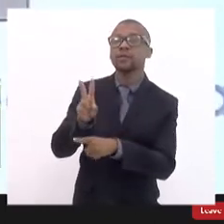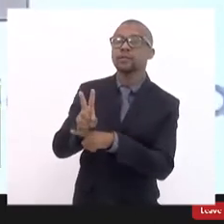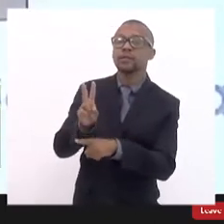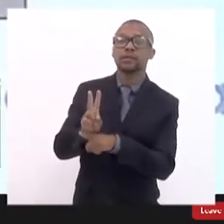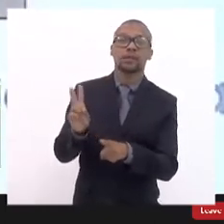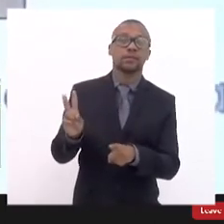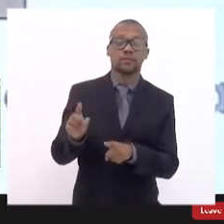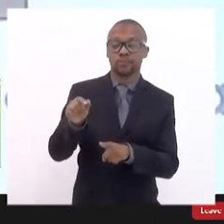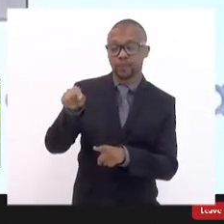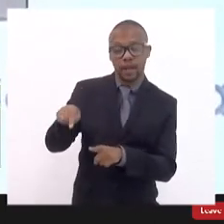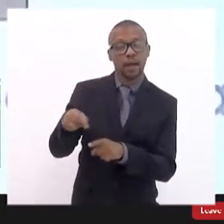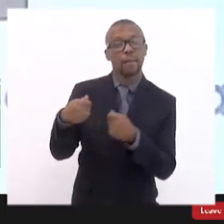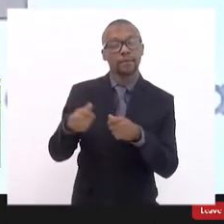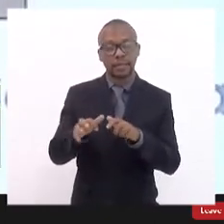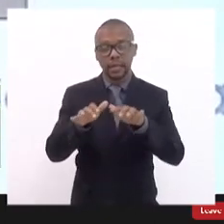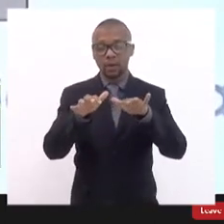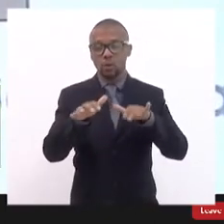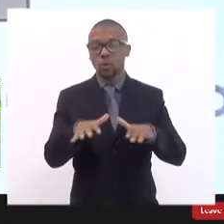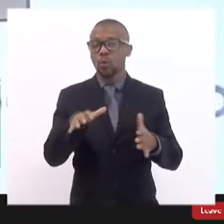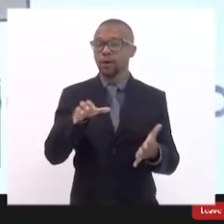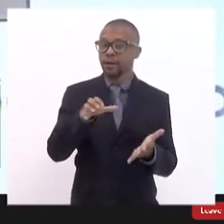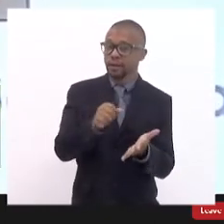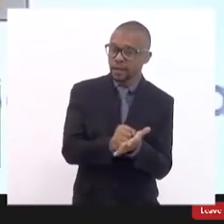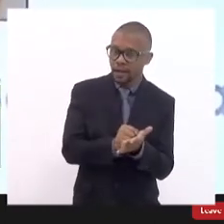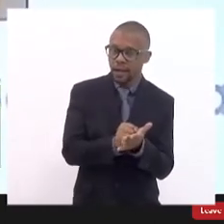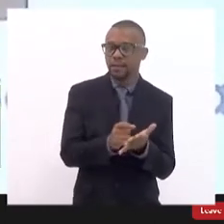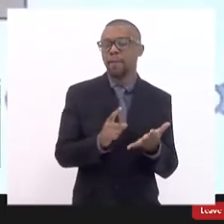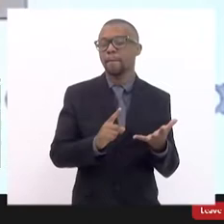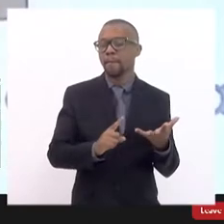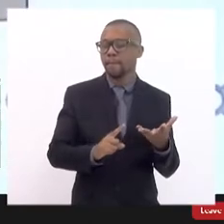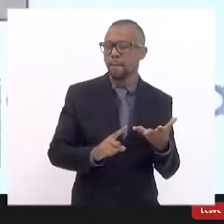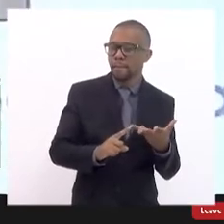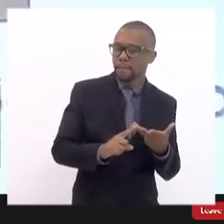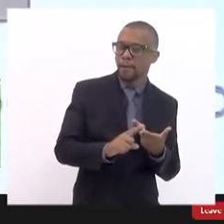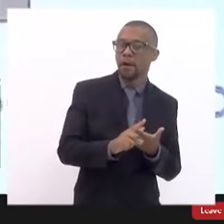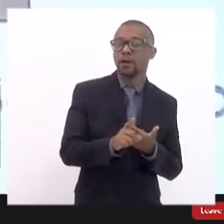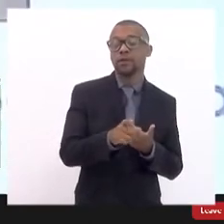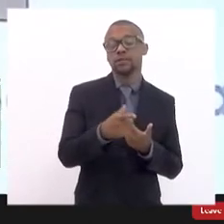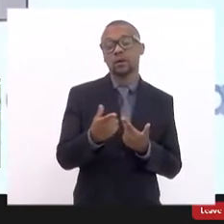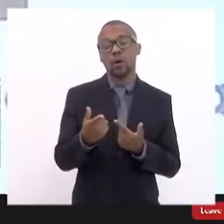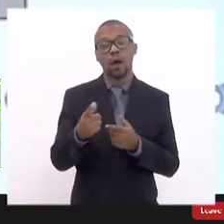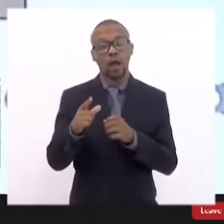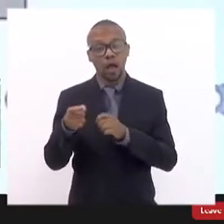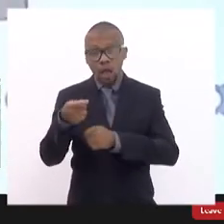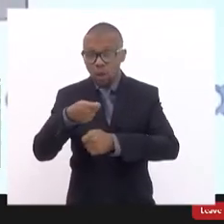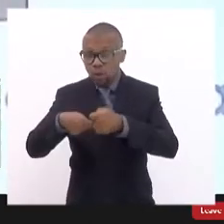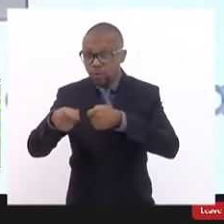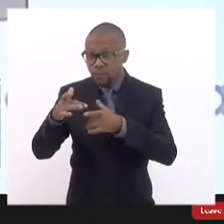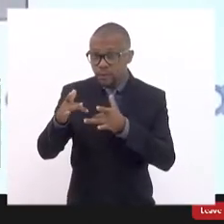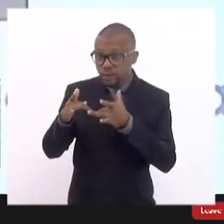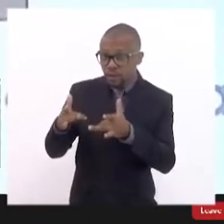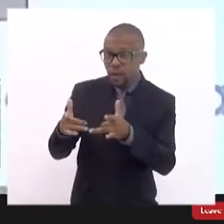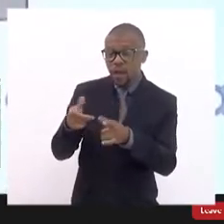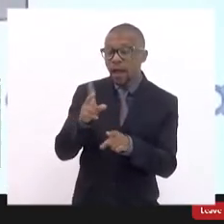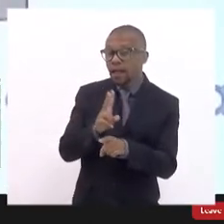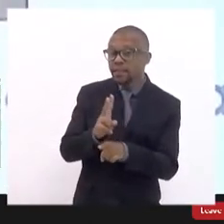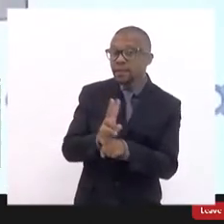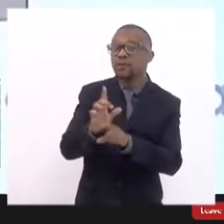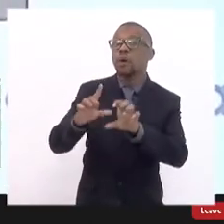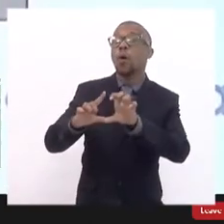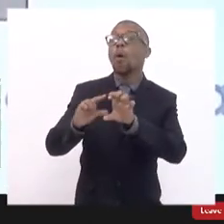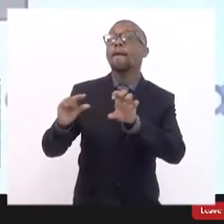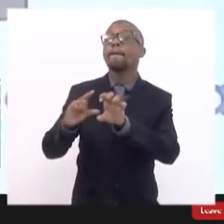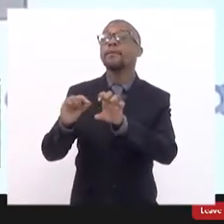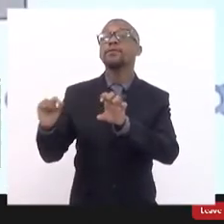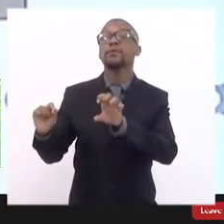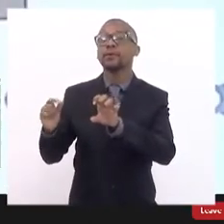estar cadastrada, enfim, essa coisa toda. A economia solidária ela atende o empreendimento que está cadastrado, né? Existe algum tipo